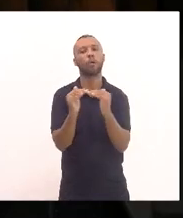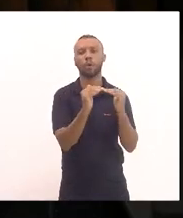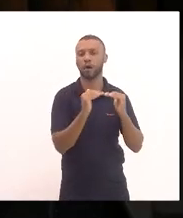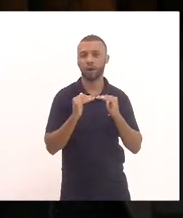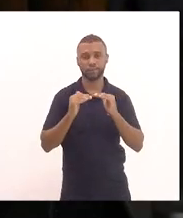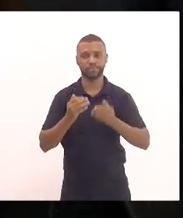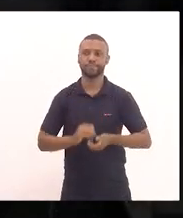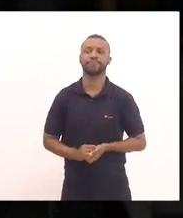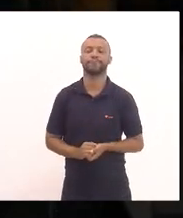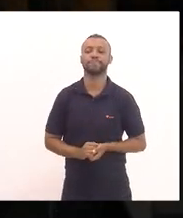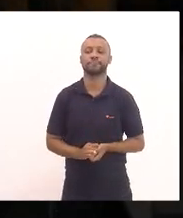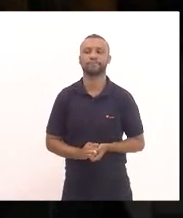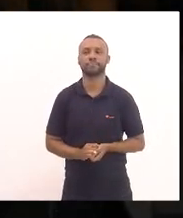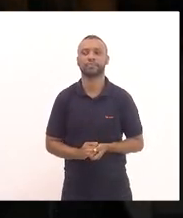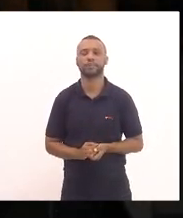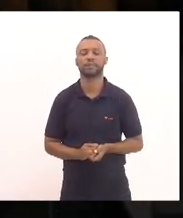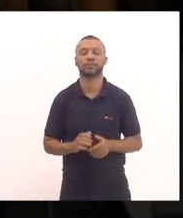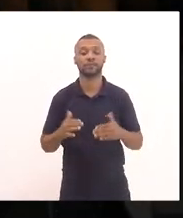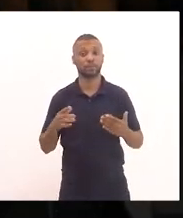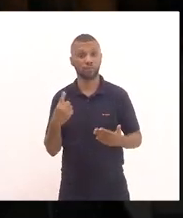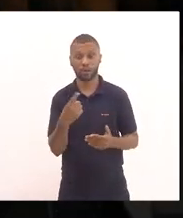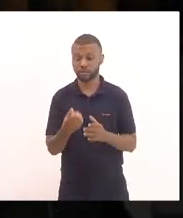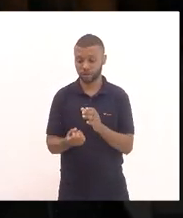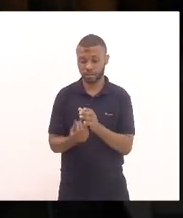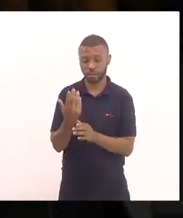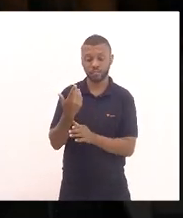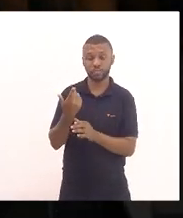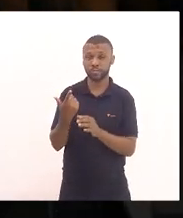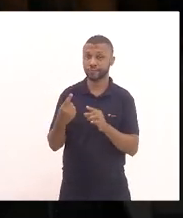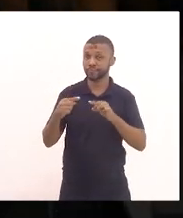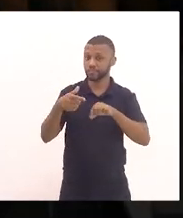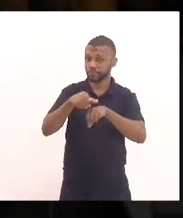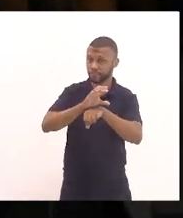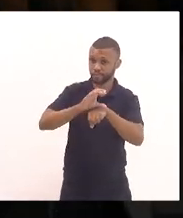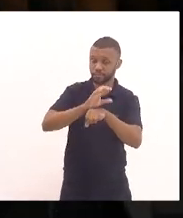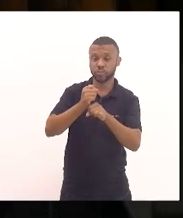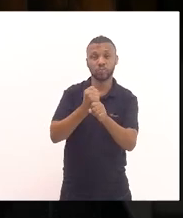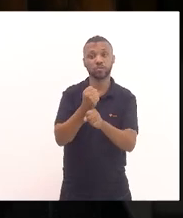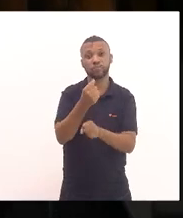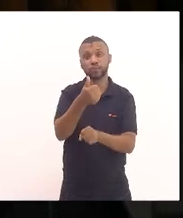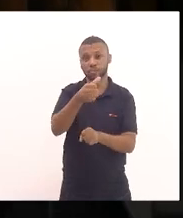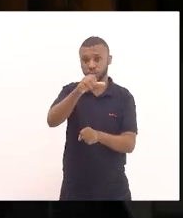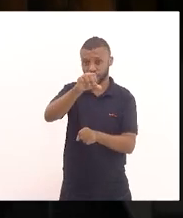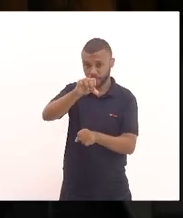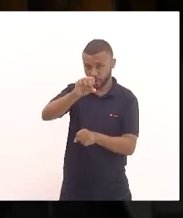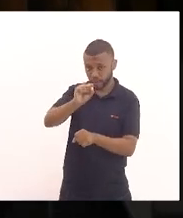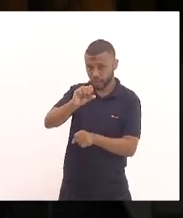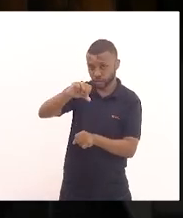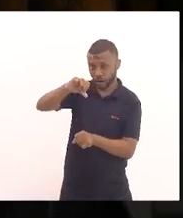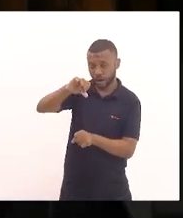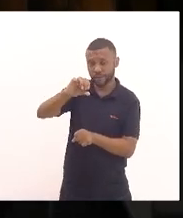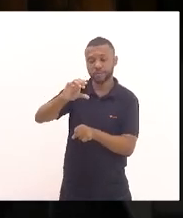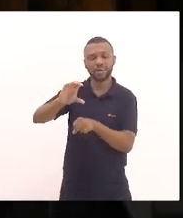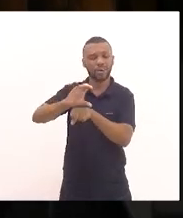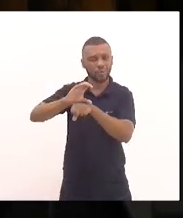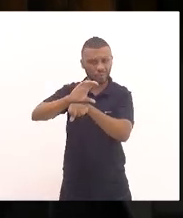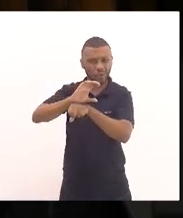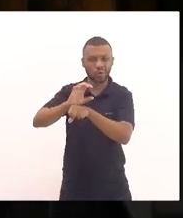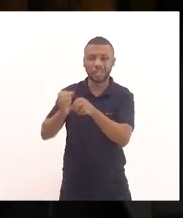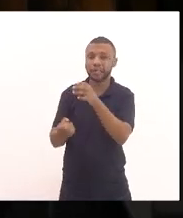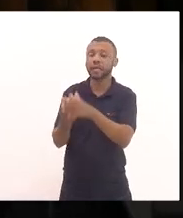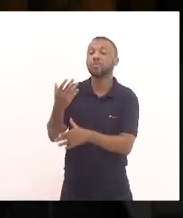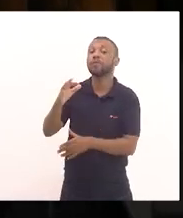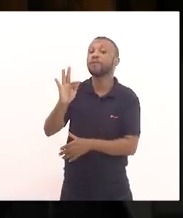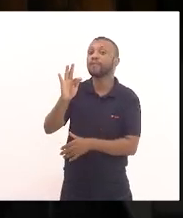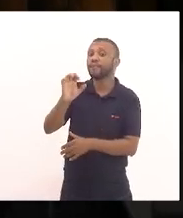Nós criamos na Constituição o FECAM em 89, e desde então nós brigamos para que o recurso